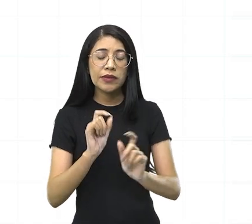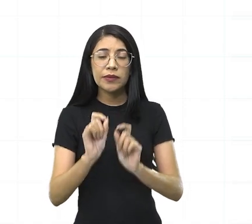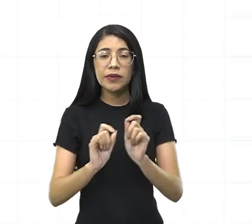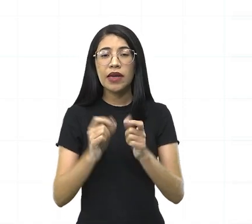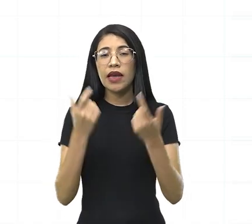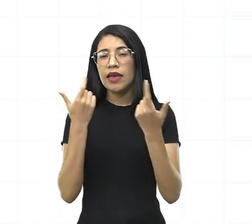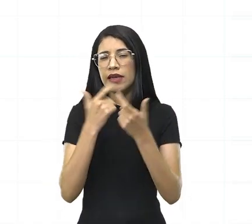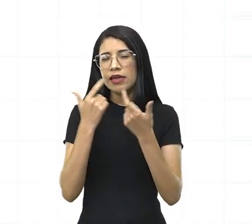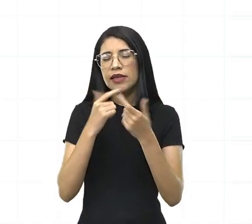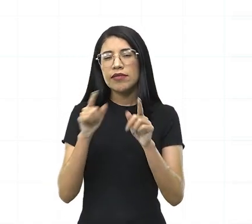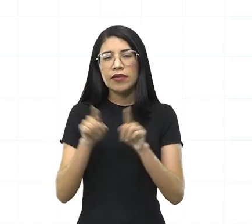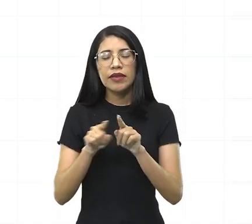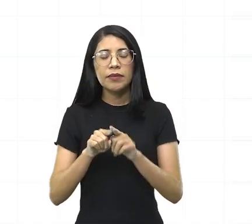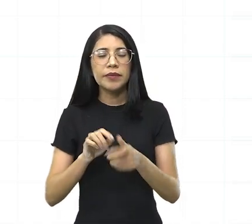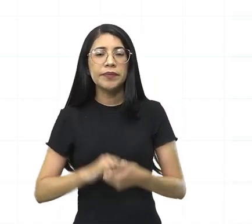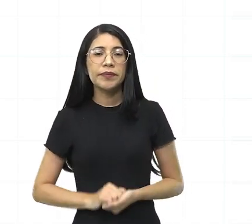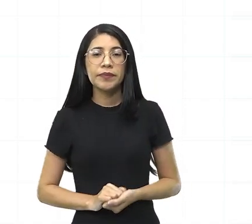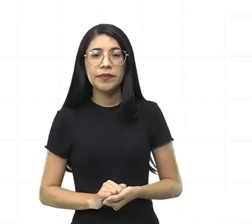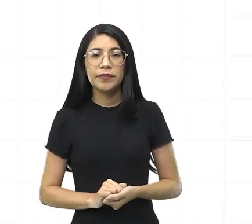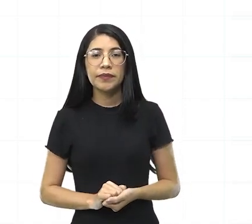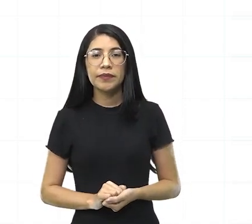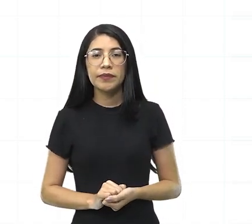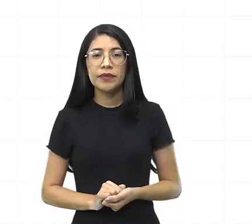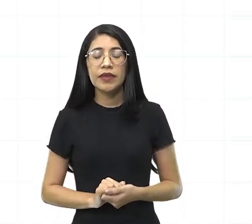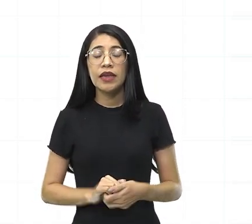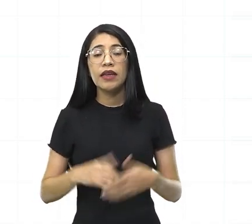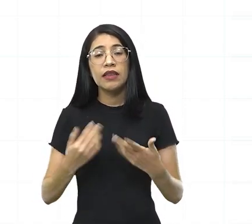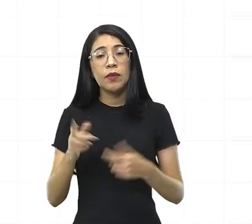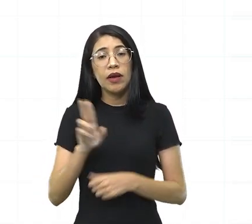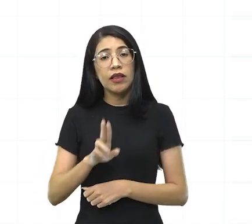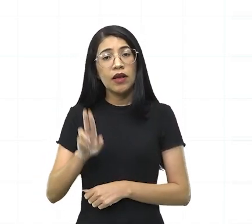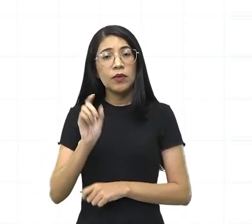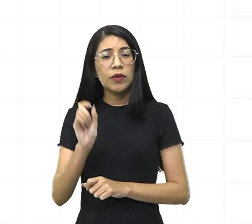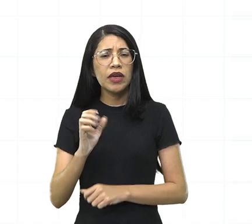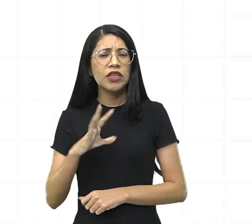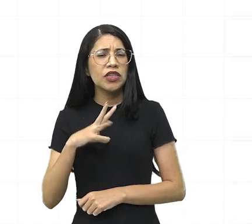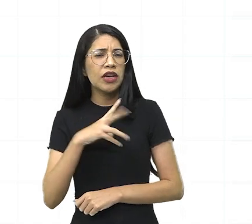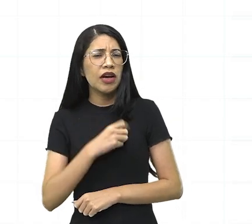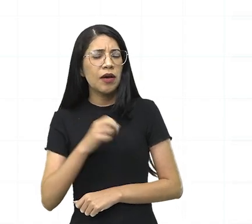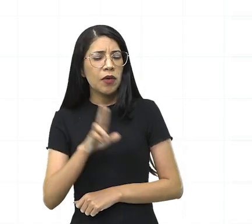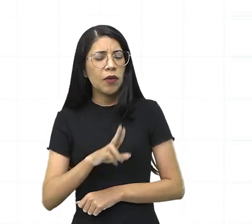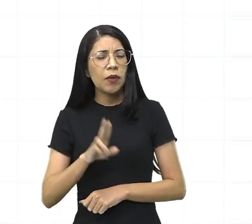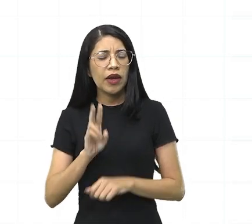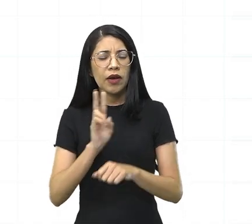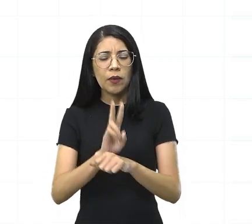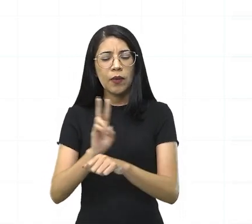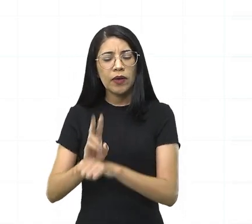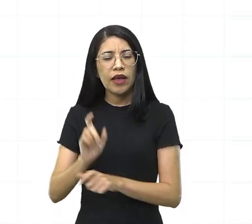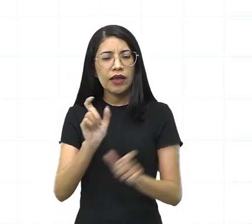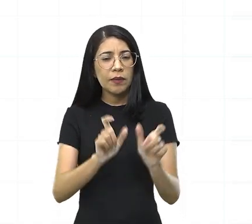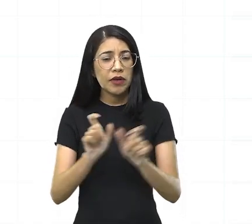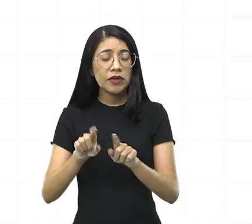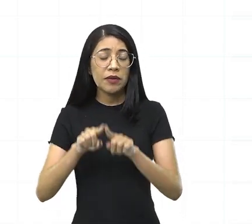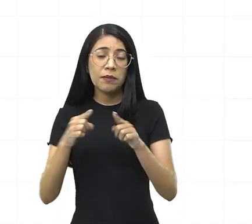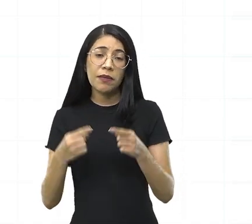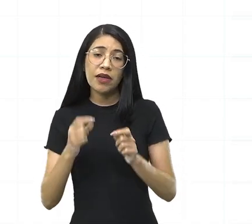dessa comicidade. Então, utiliza ali o termo, né? A gente gosta de cuidar da vida dos outros, mas